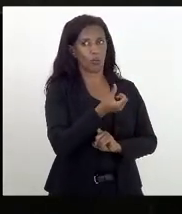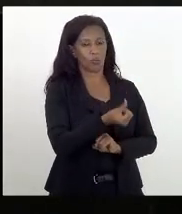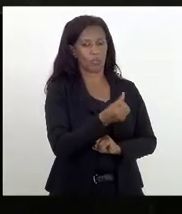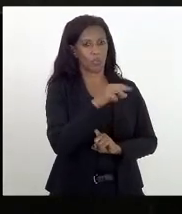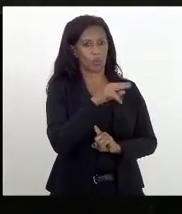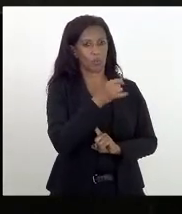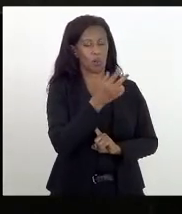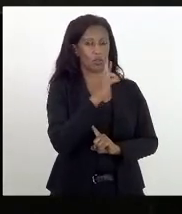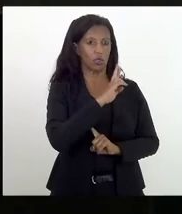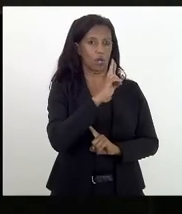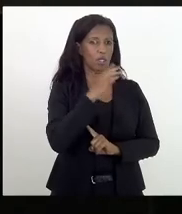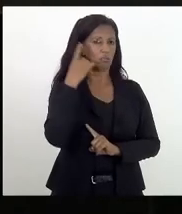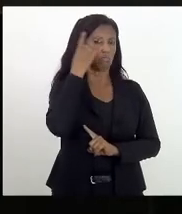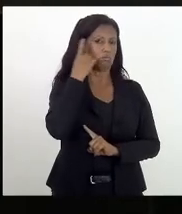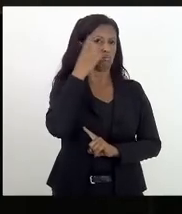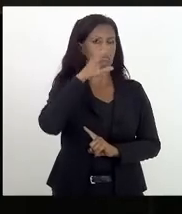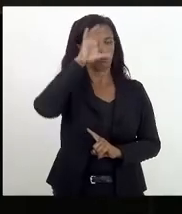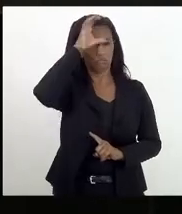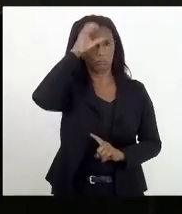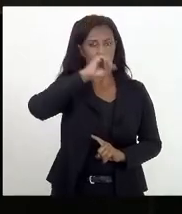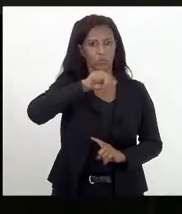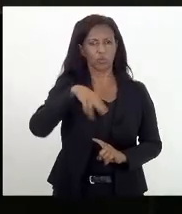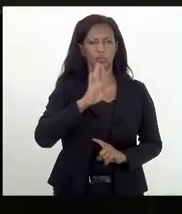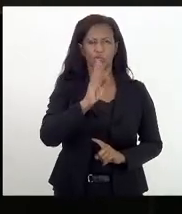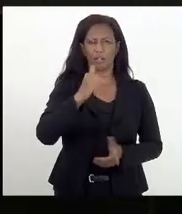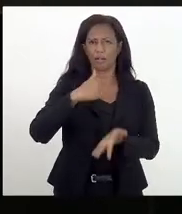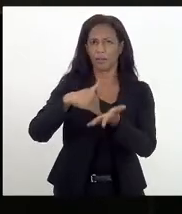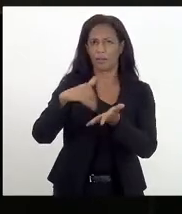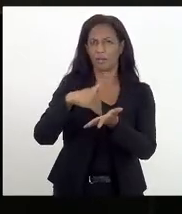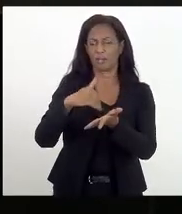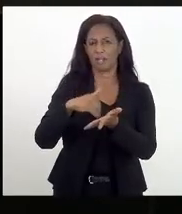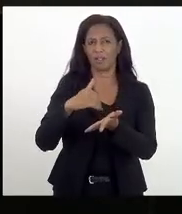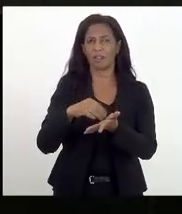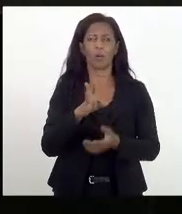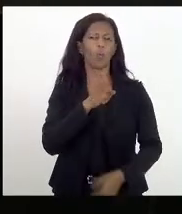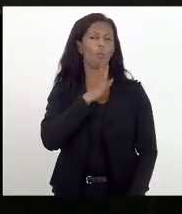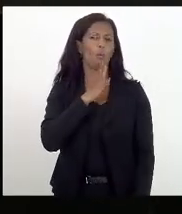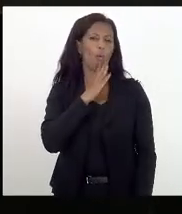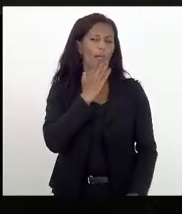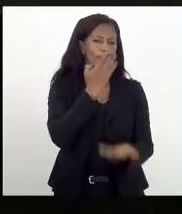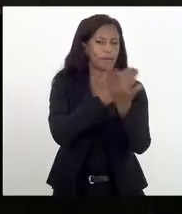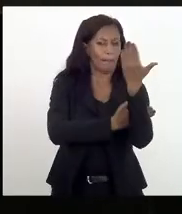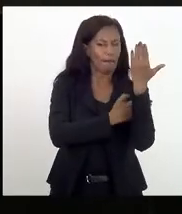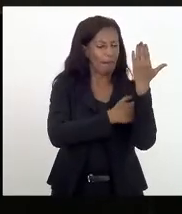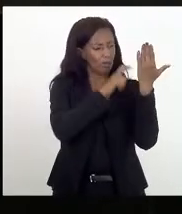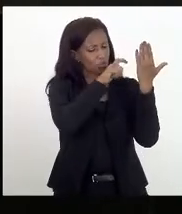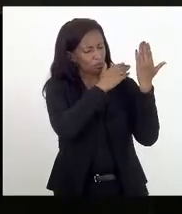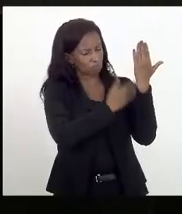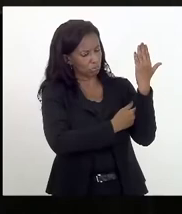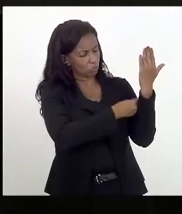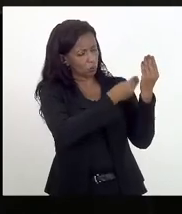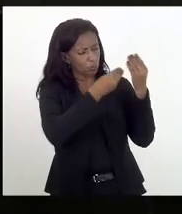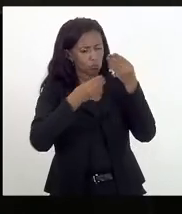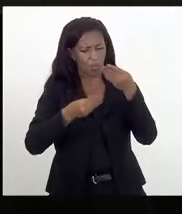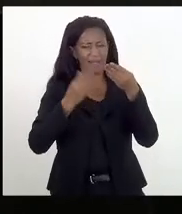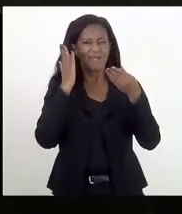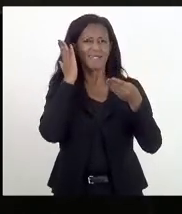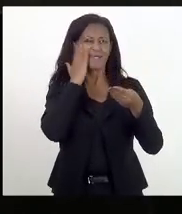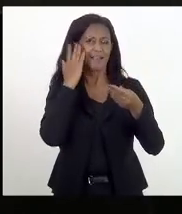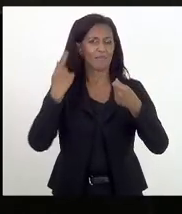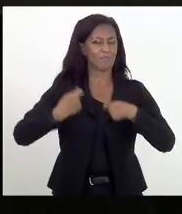Presidente e para da tia Ju uma semente já foi Secretária de Assistência Social conhece a pasta entendida Na necessidade